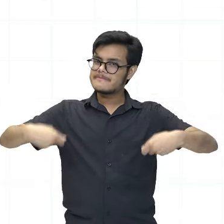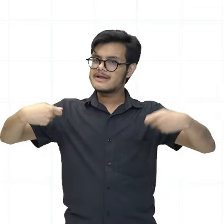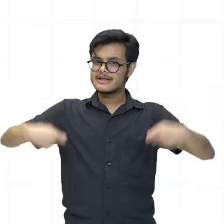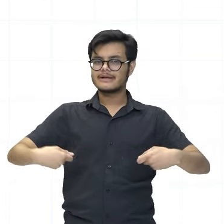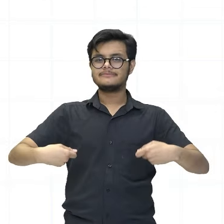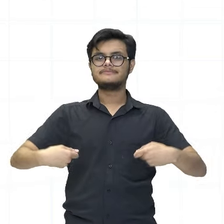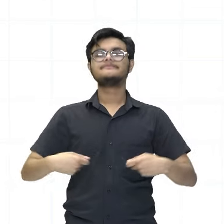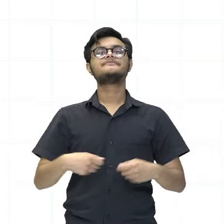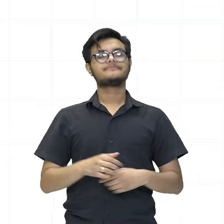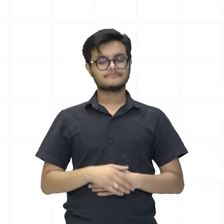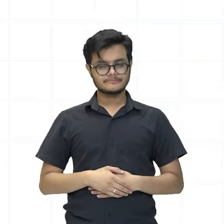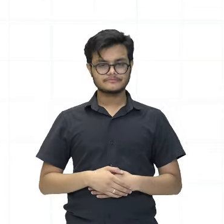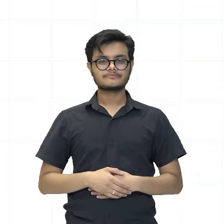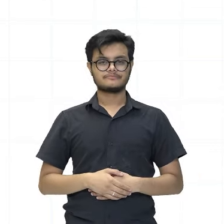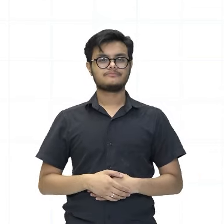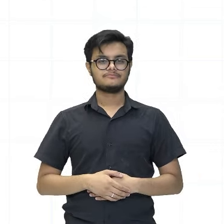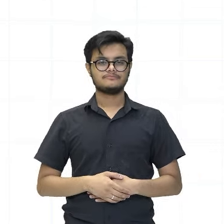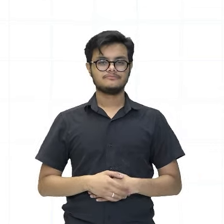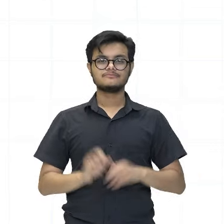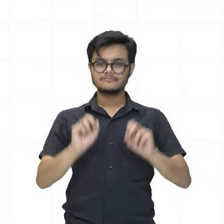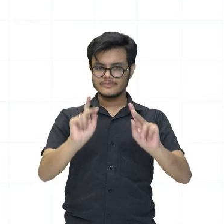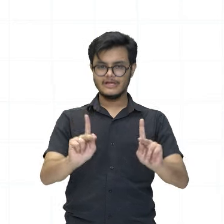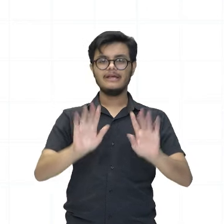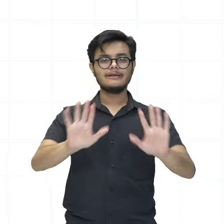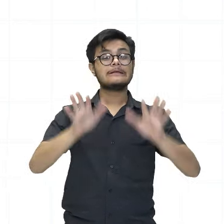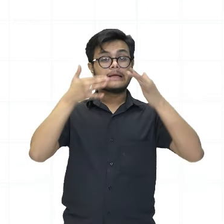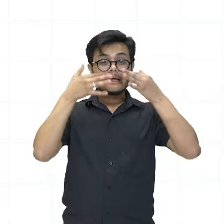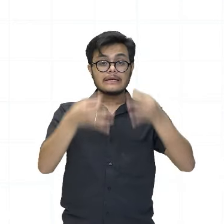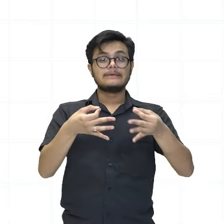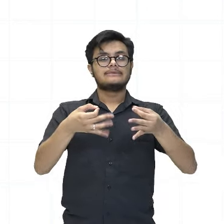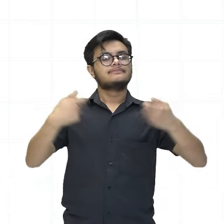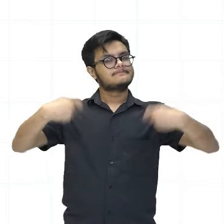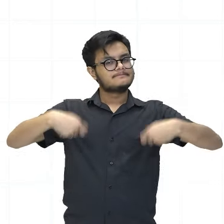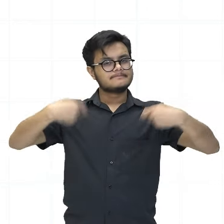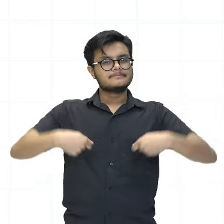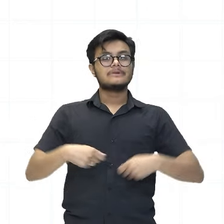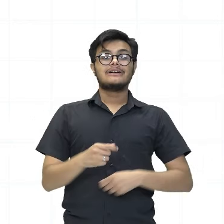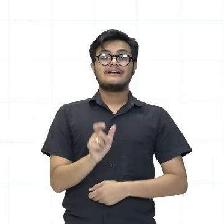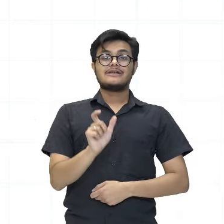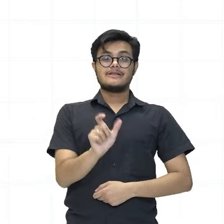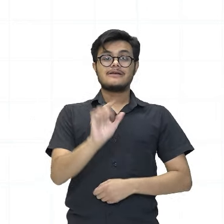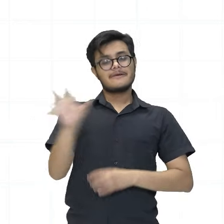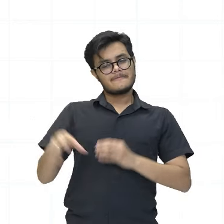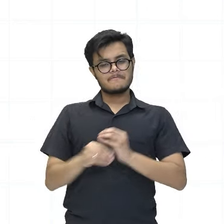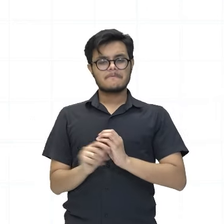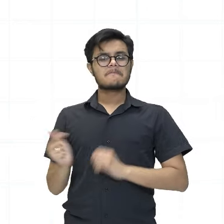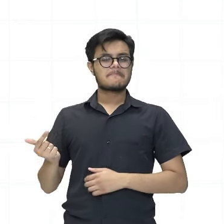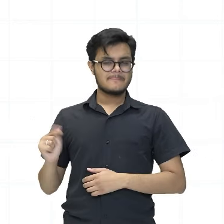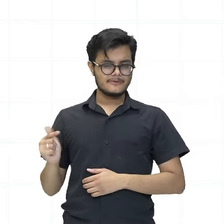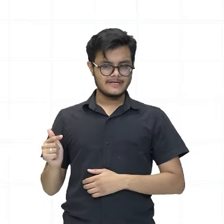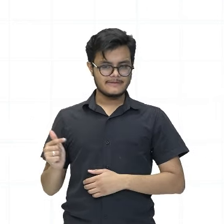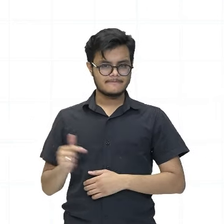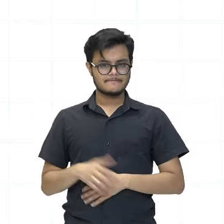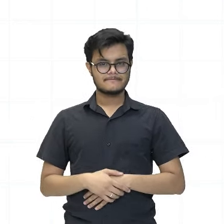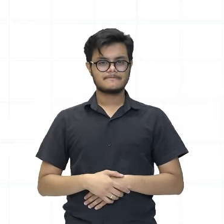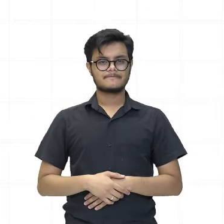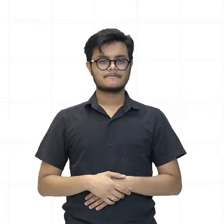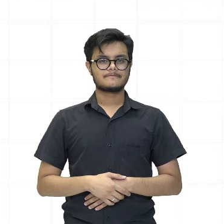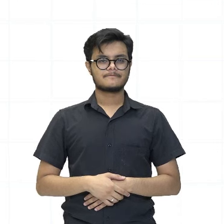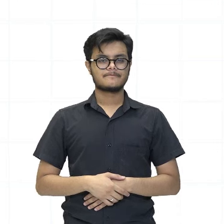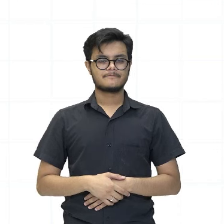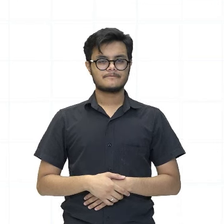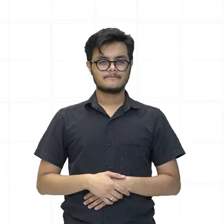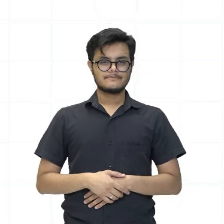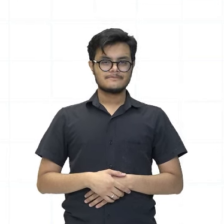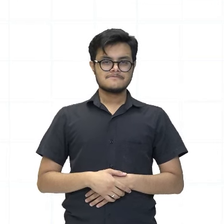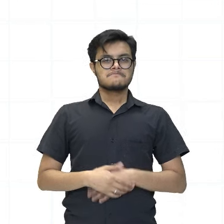um objeto direto e um objeto direto ou seja um complemento com preposição e um complemento sem preposição a gente vai